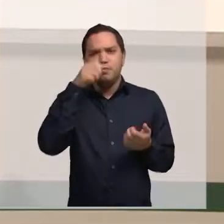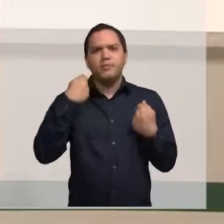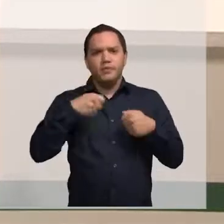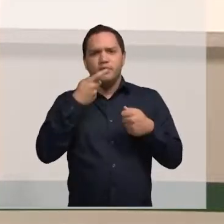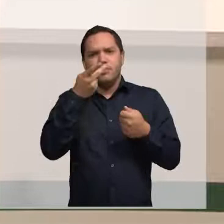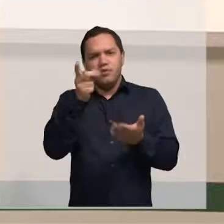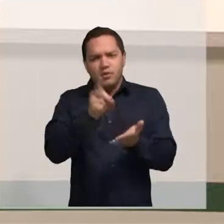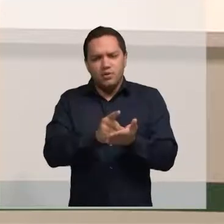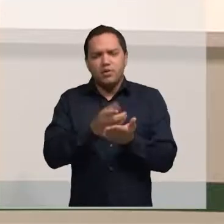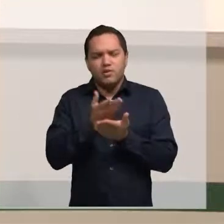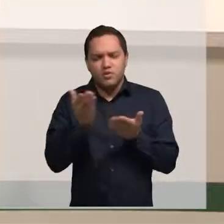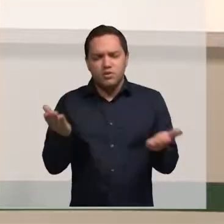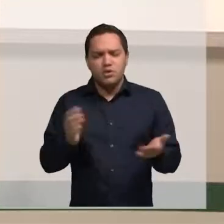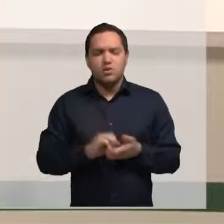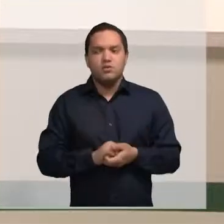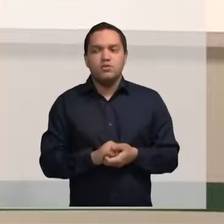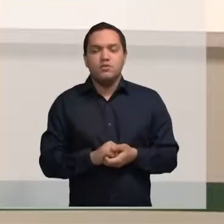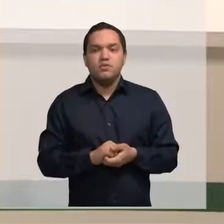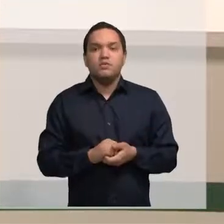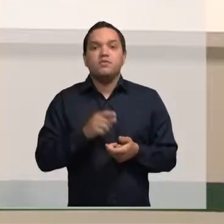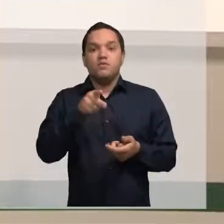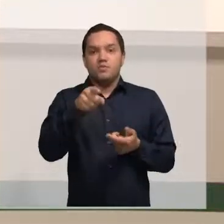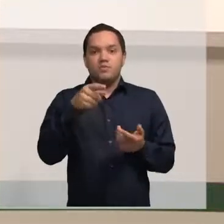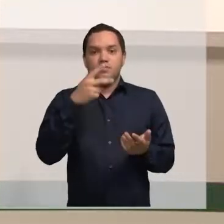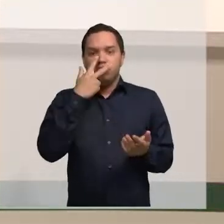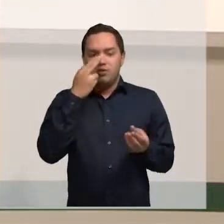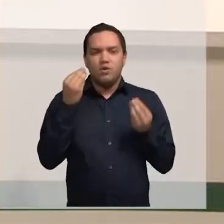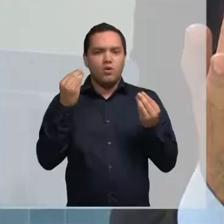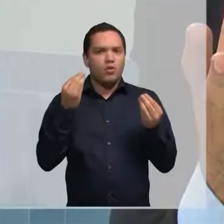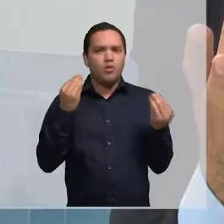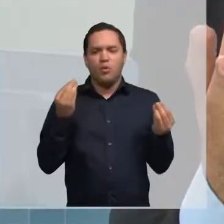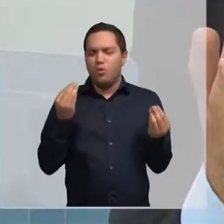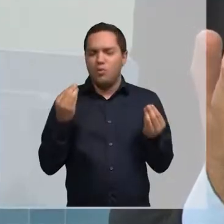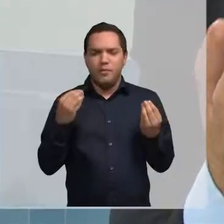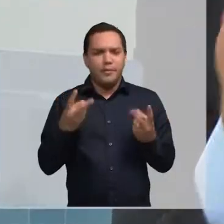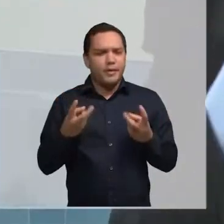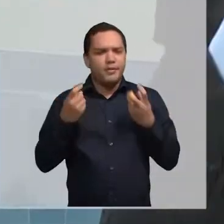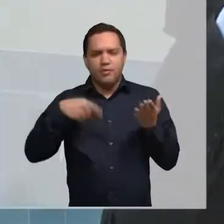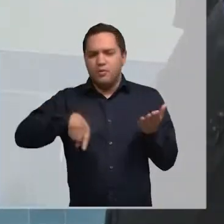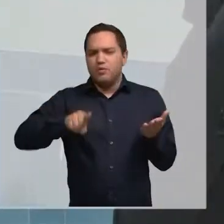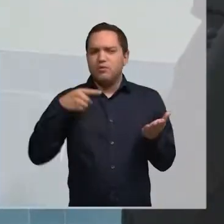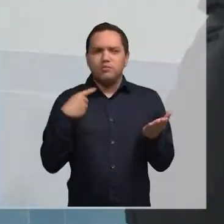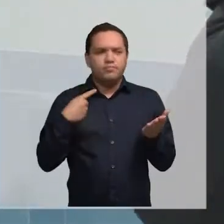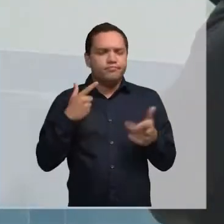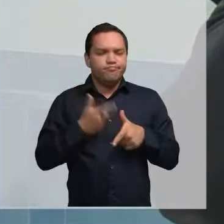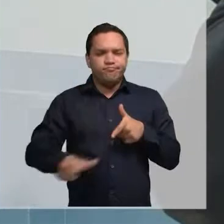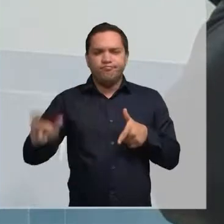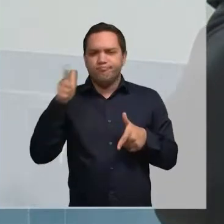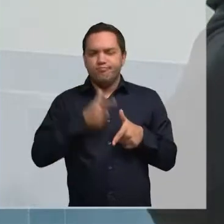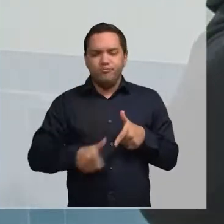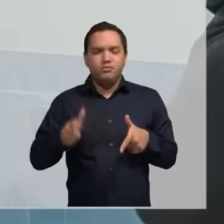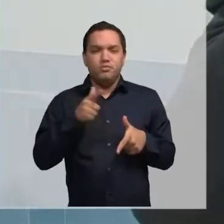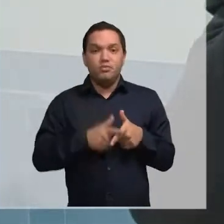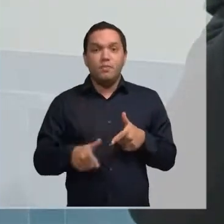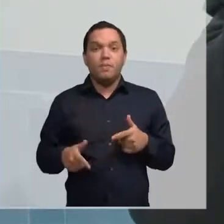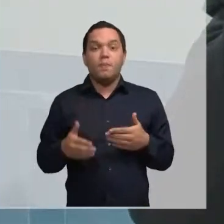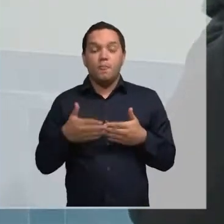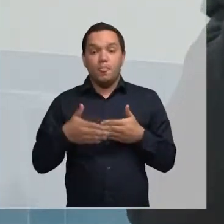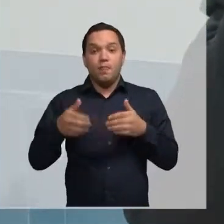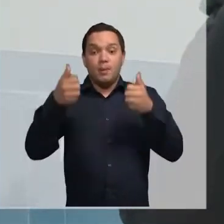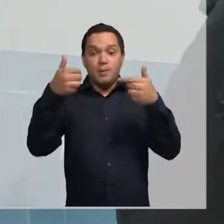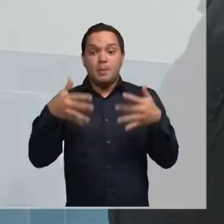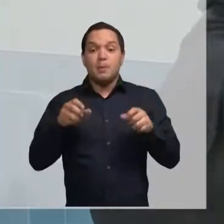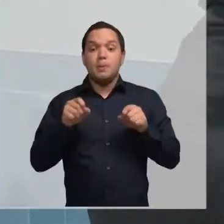ditas. E aí você vê o tamanho do embuste que nós estamos metidos. Aí vem o pior sobre a história, e já vou para o